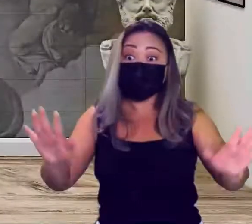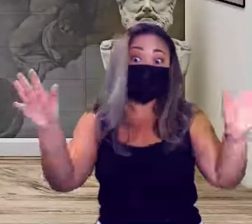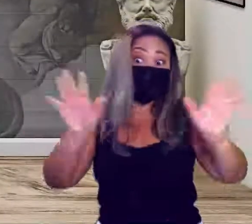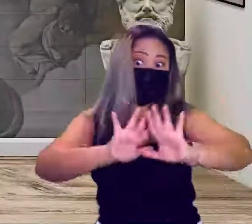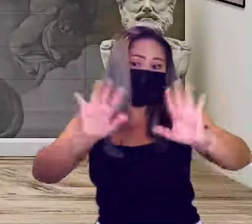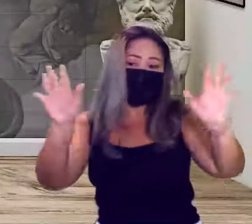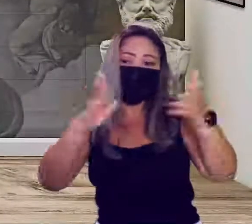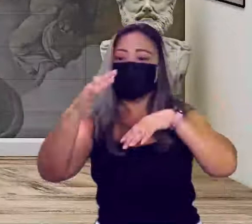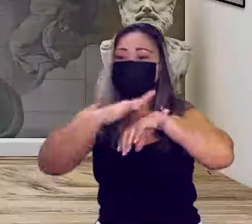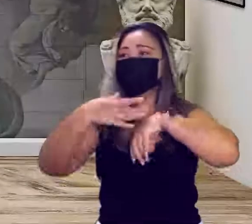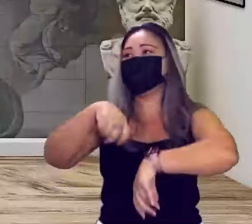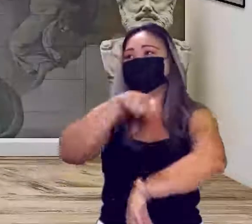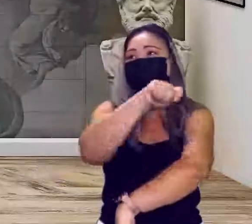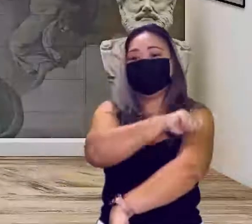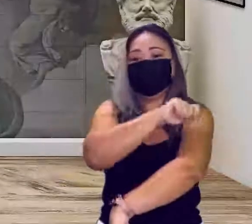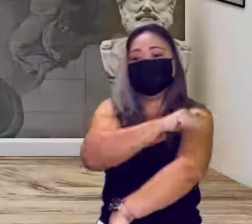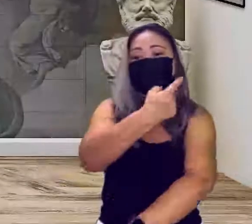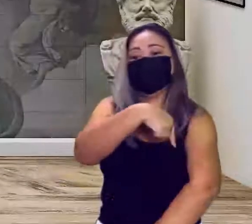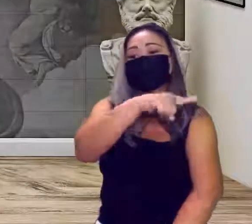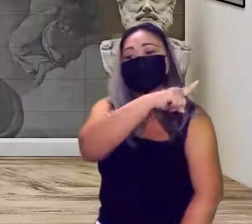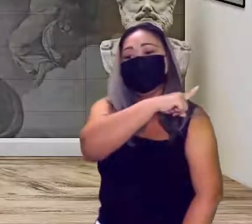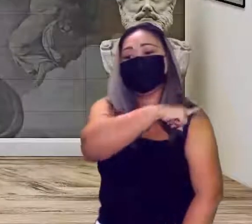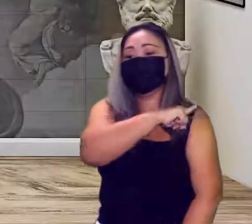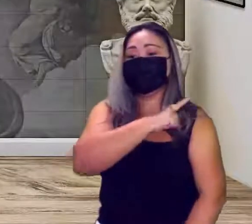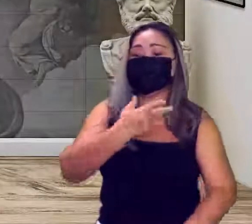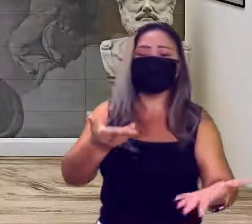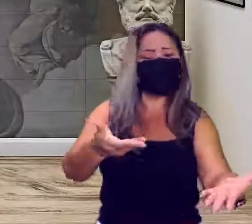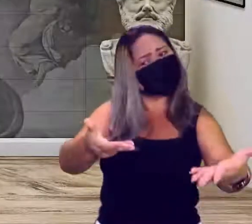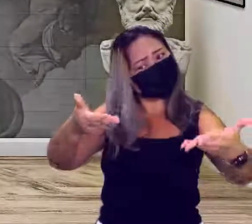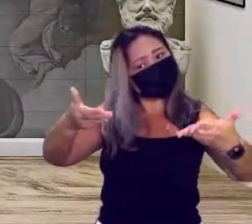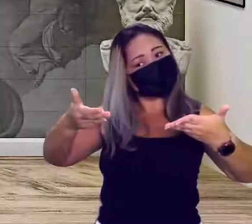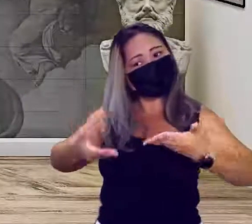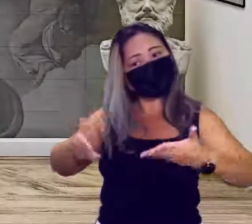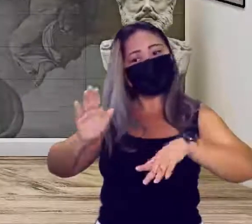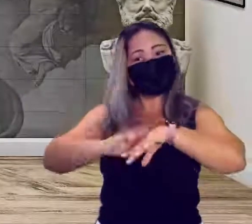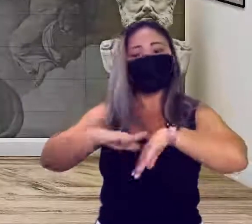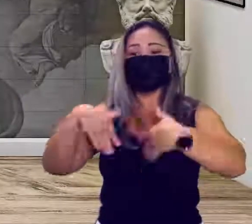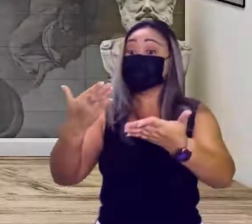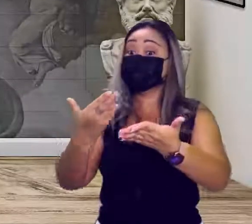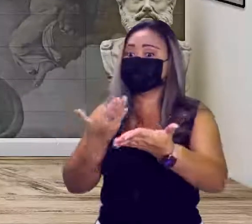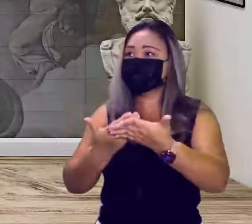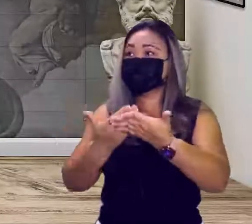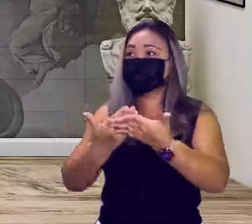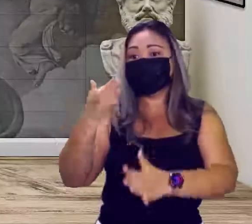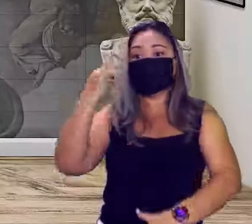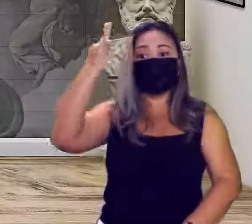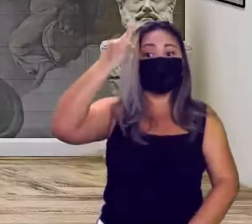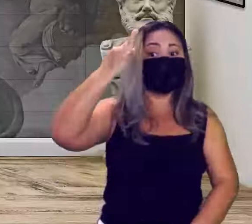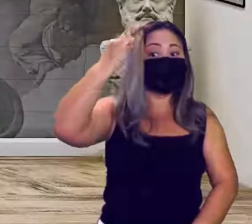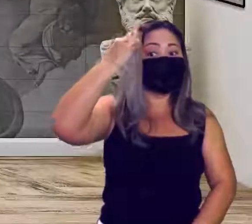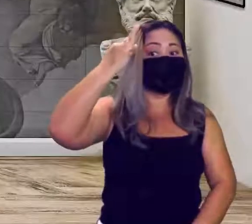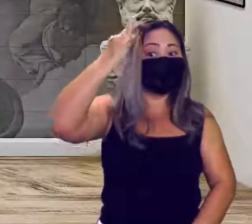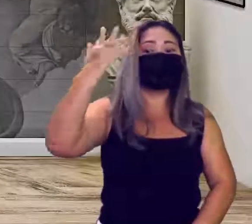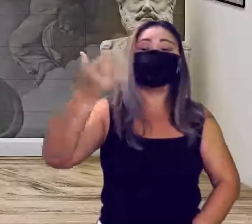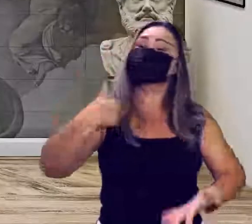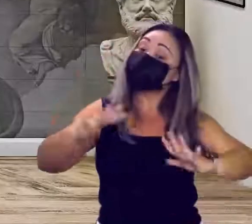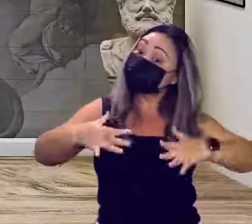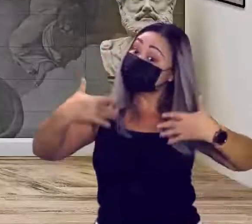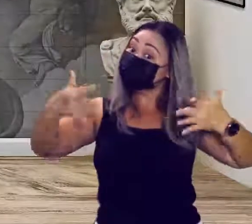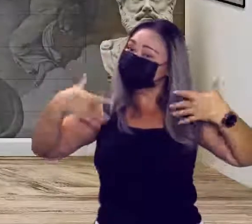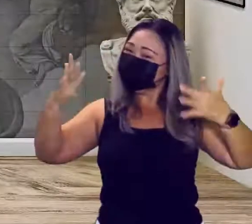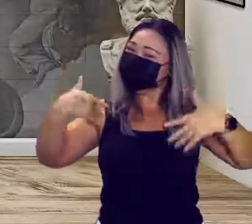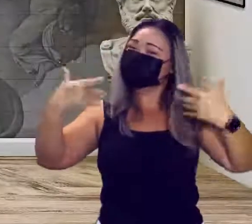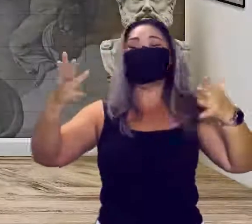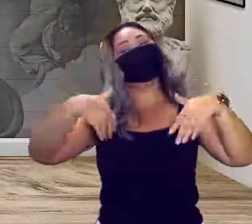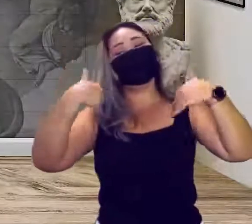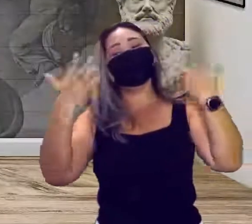Olá, queridos estudantes do primeiro ano, sejam bem-vindos para mais uma aula de filosofia. É com muita alegria que estamos aqui